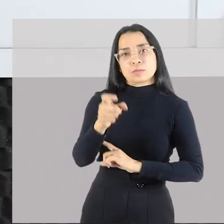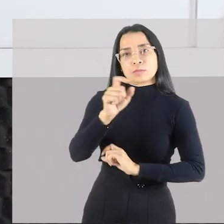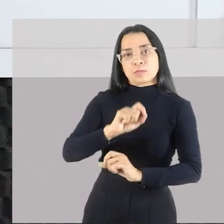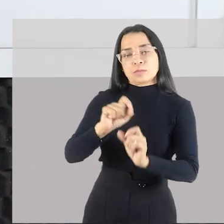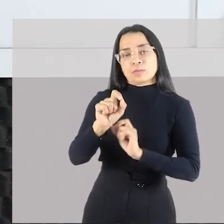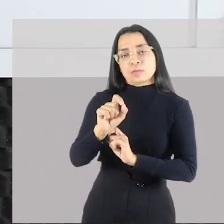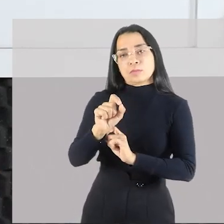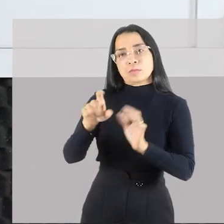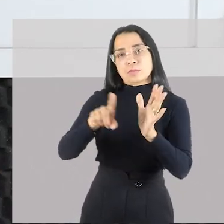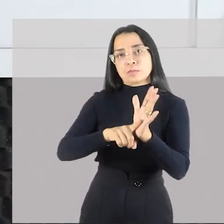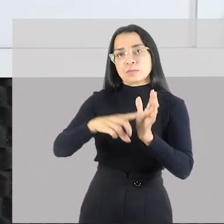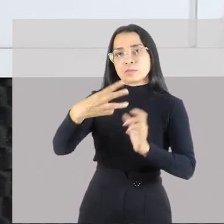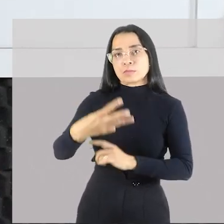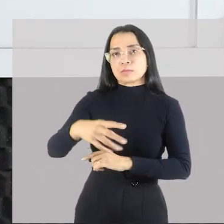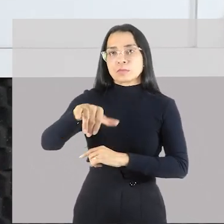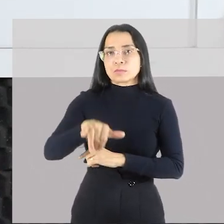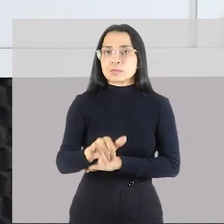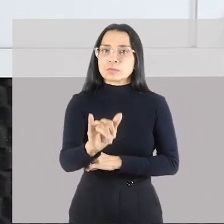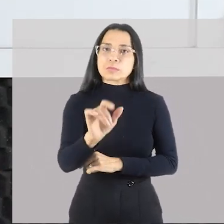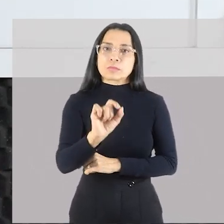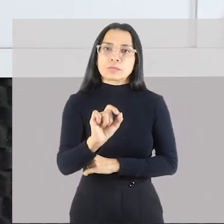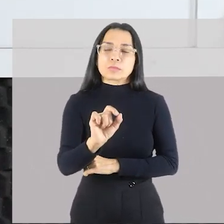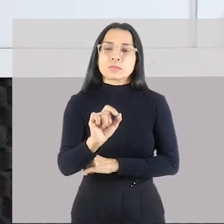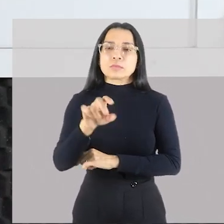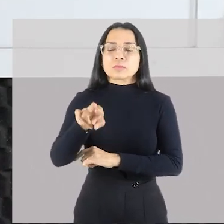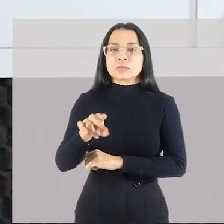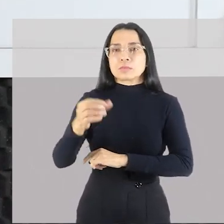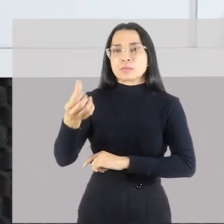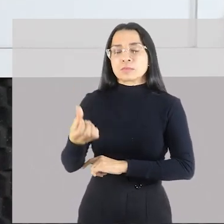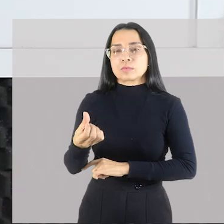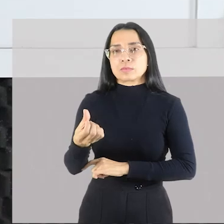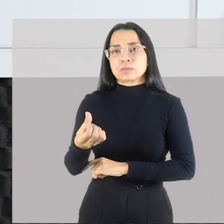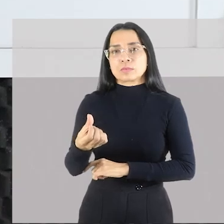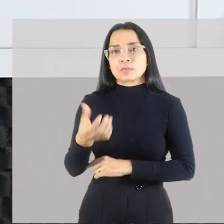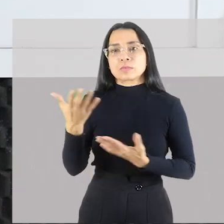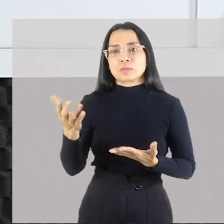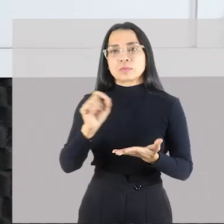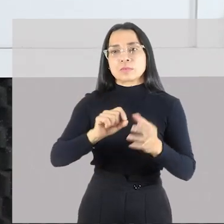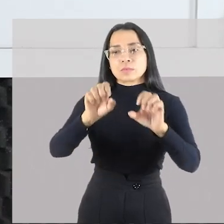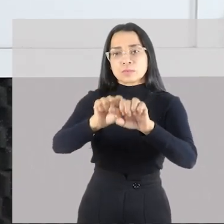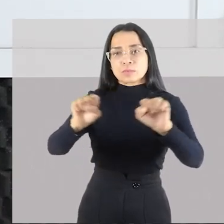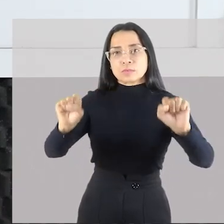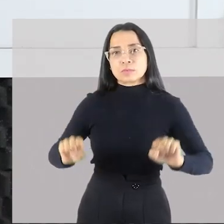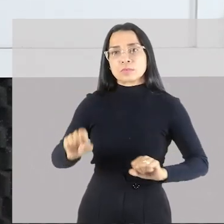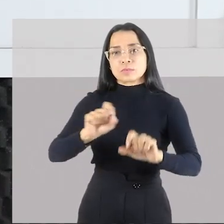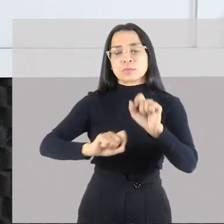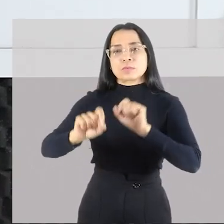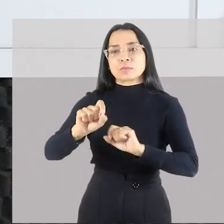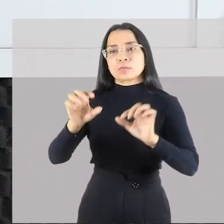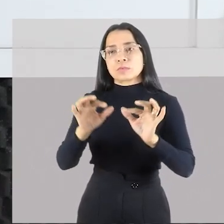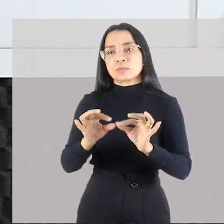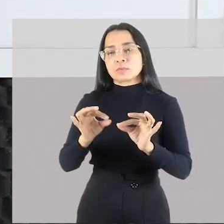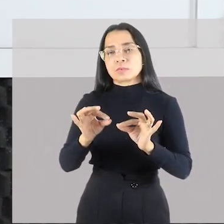X menos 3y igual a 6. Aí é um sistema